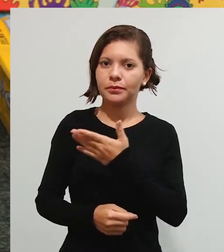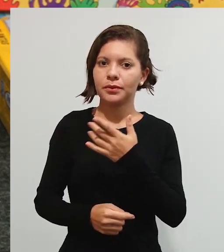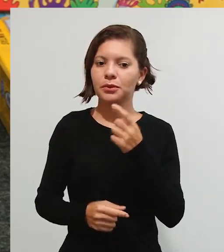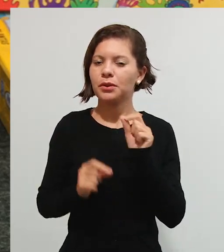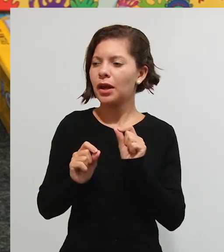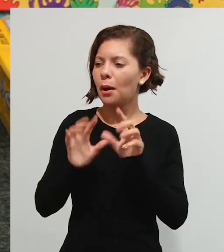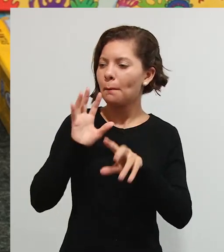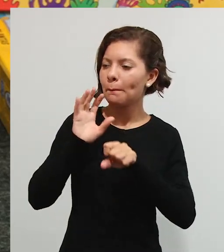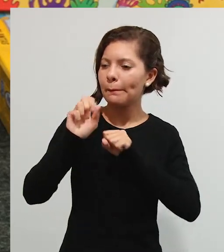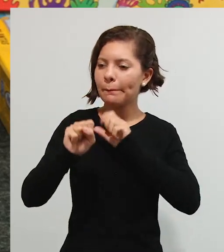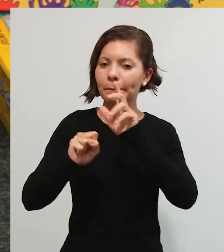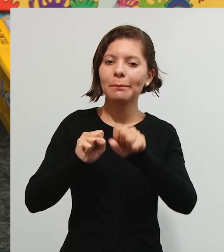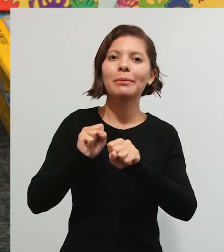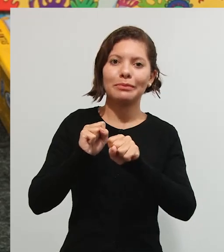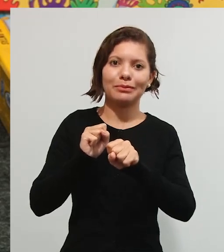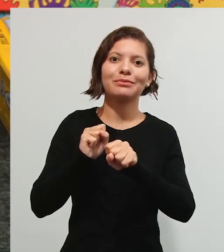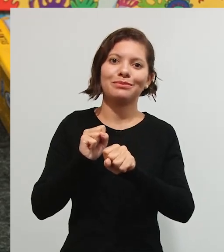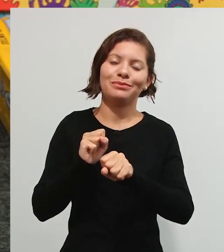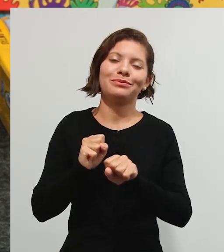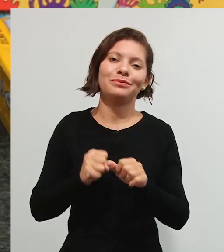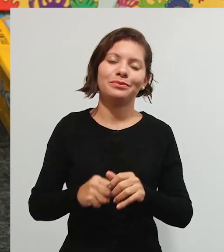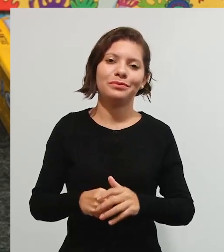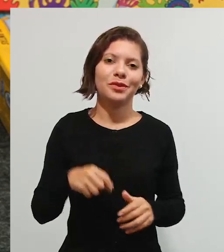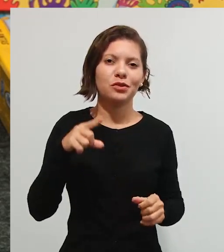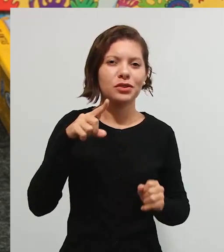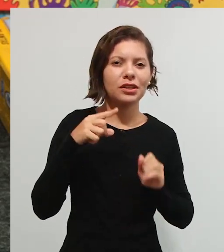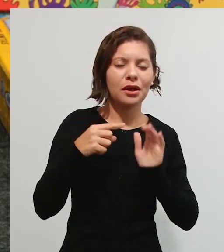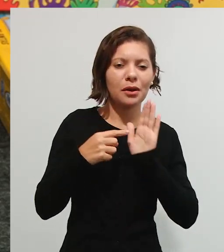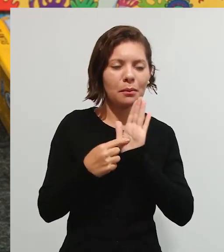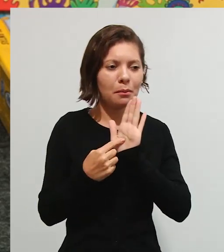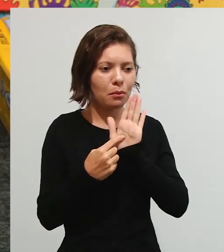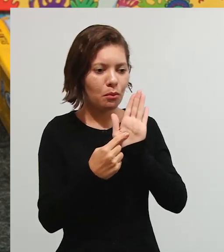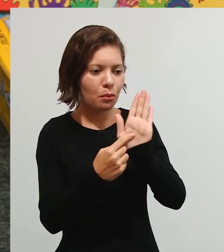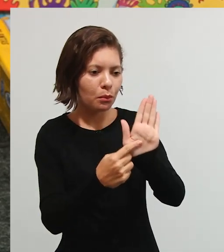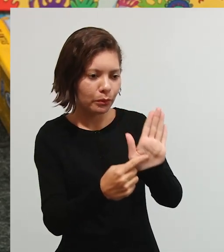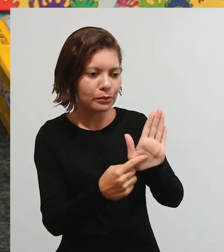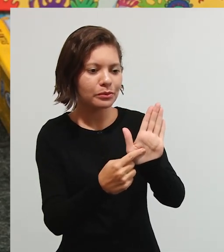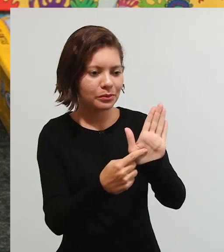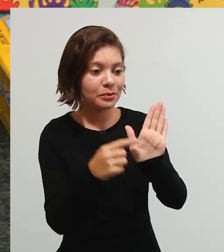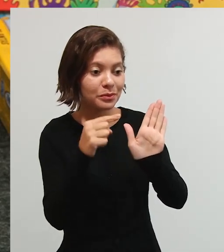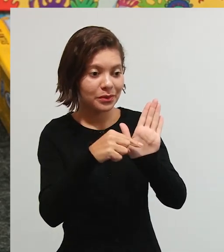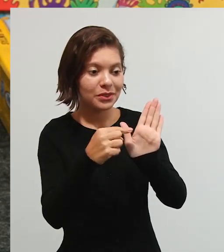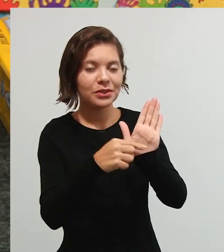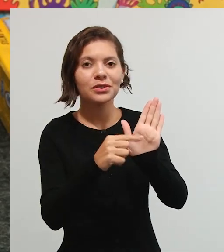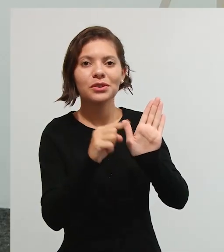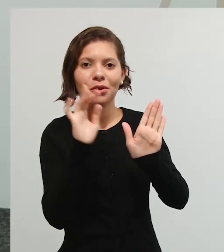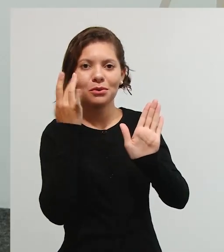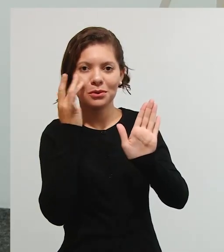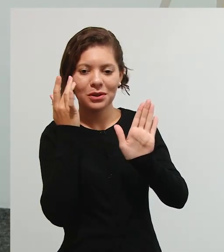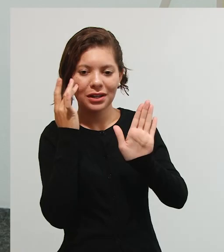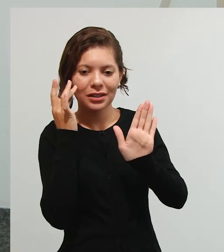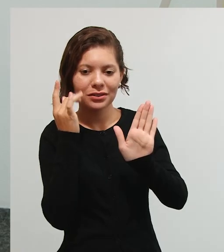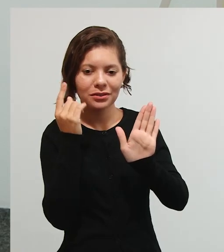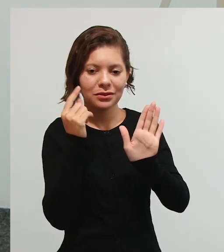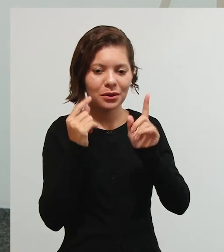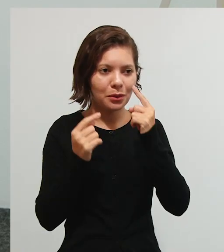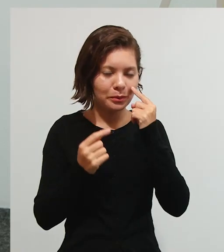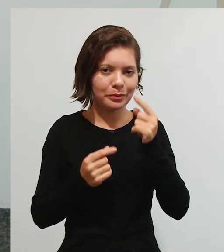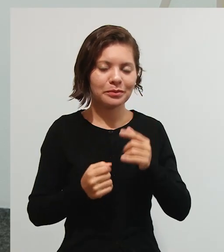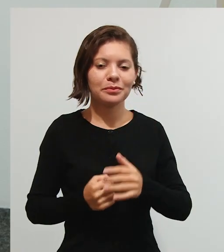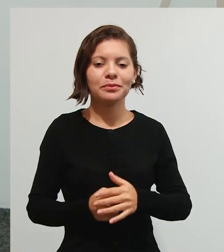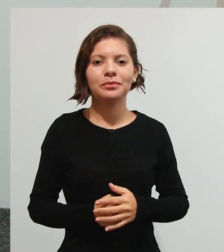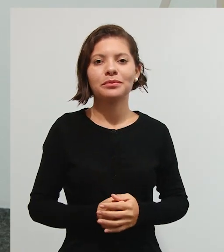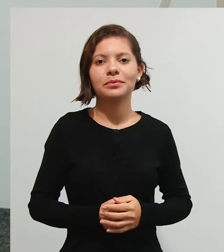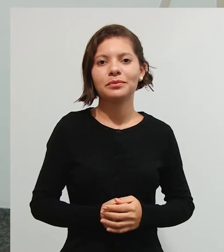é manipulável e, à medida que você apresenta para a criança essa composição,